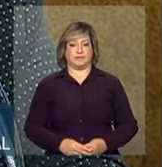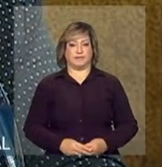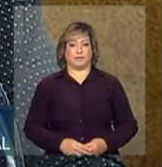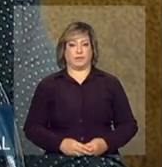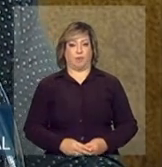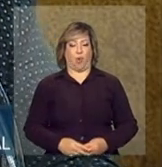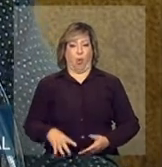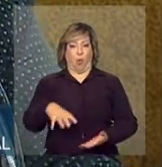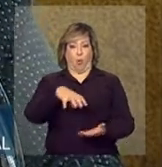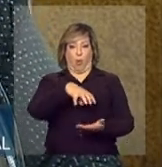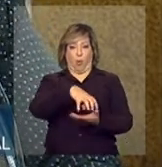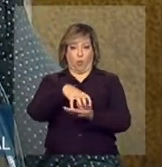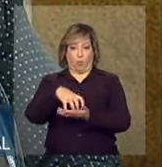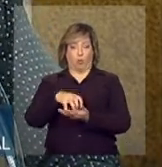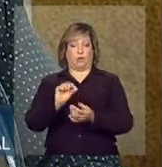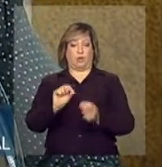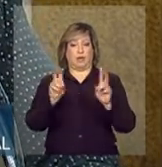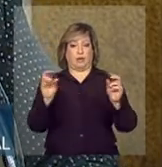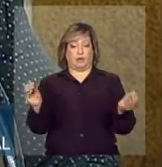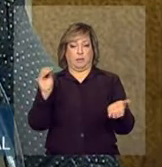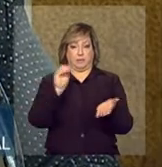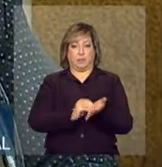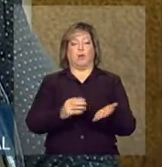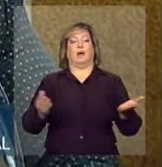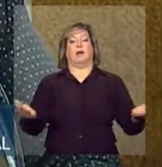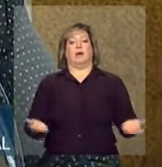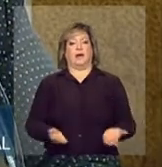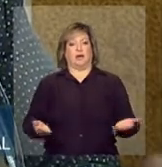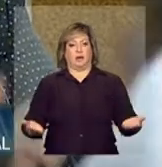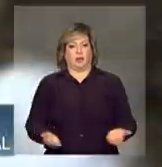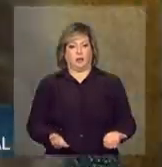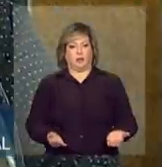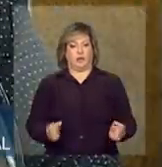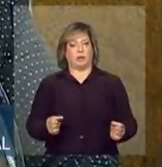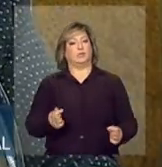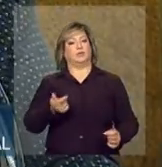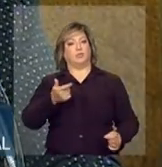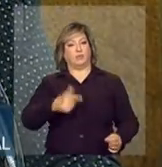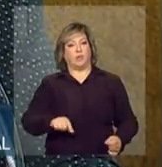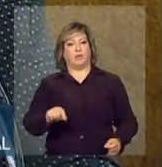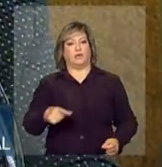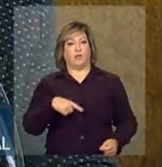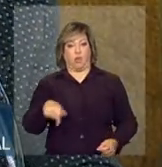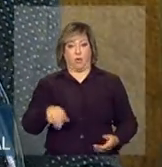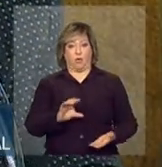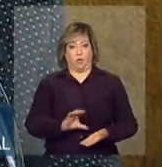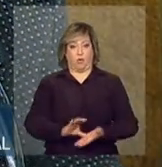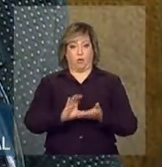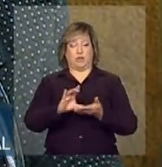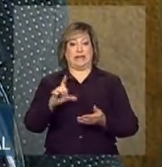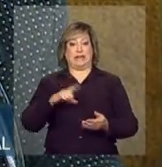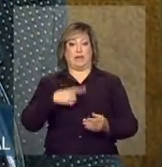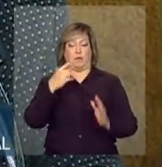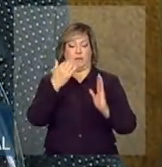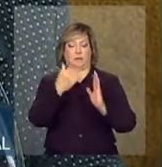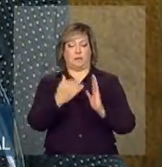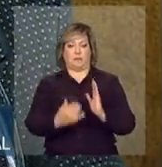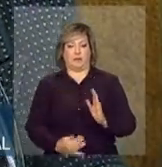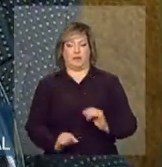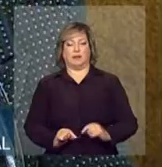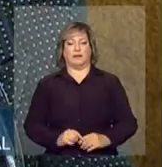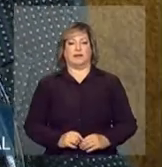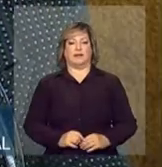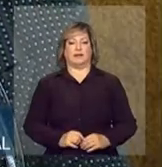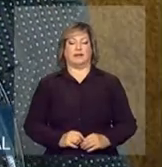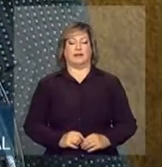o conjunto das questões que foram colocadas agora, né, mais uma vez, o Conselho, ele tem uma marca, né, que é toda vez